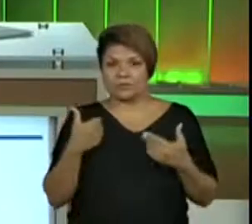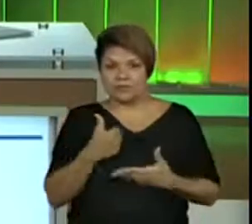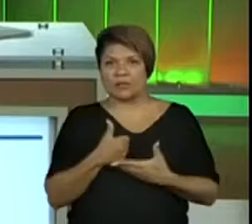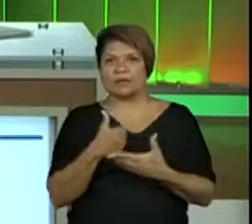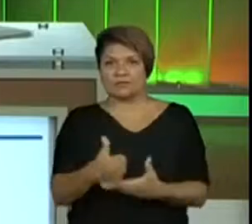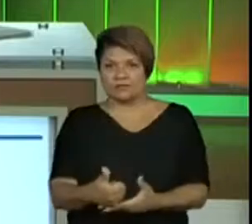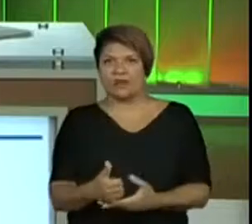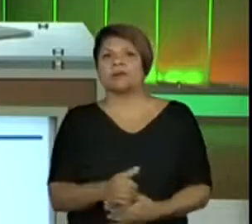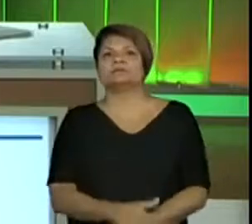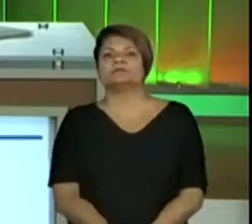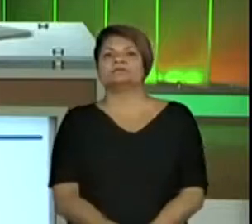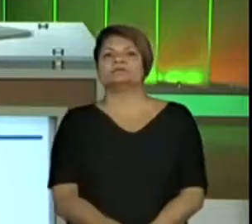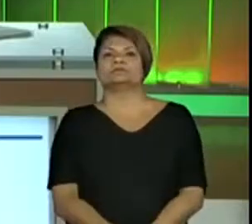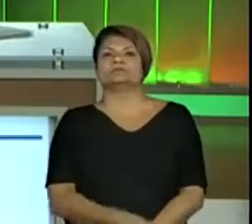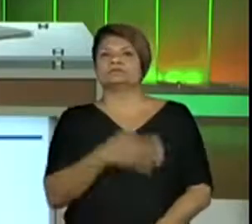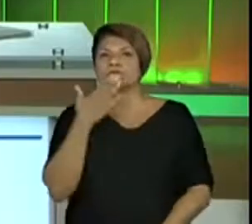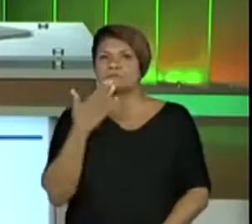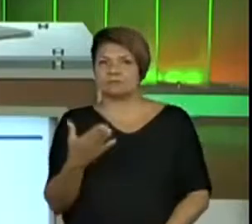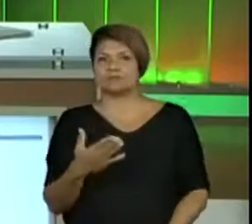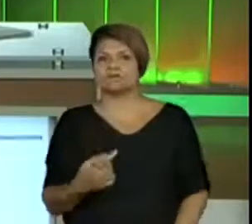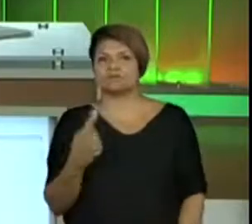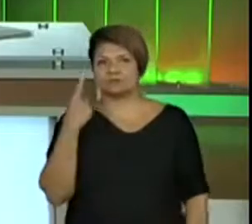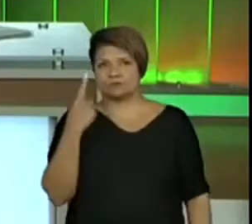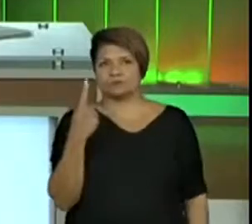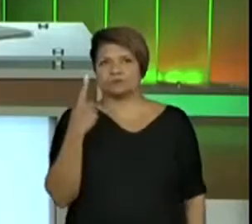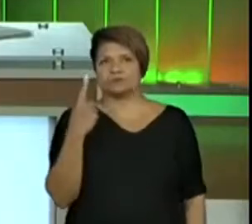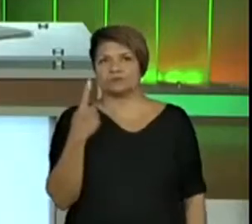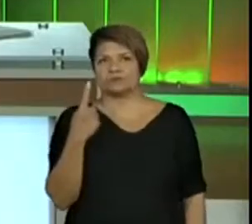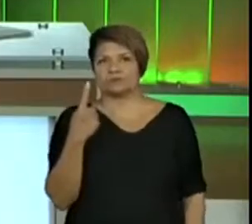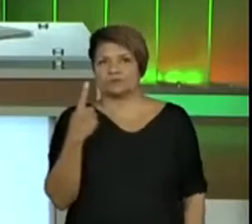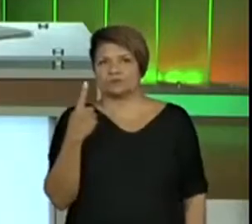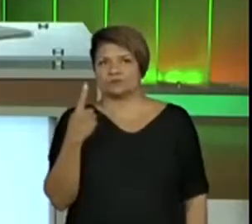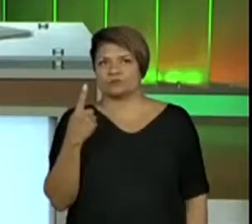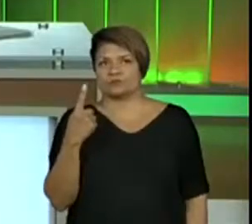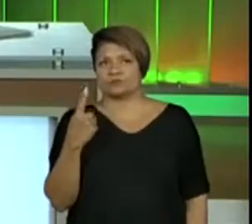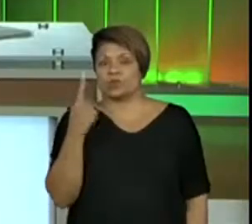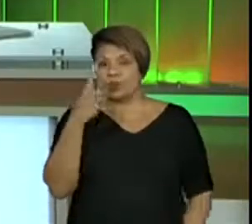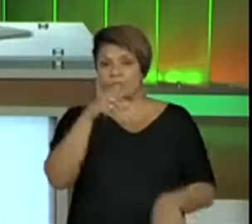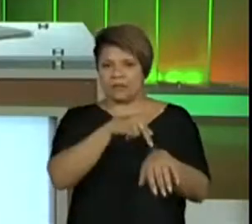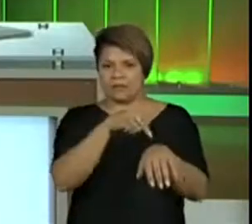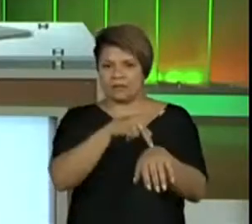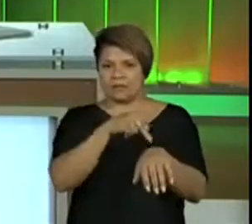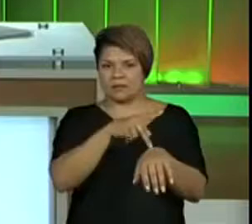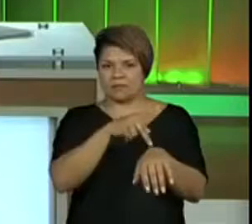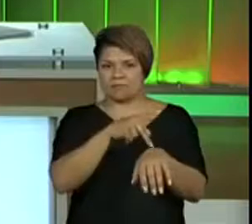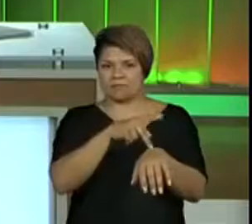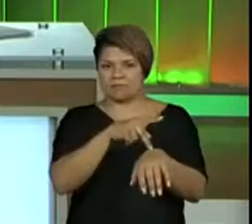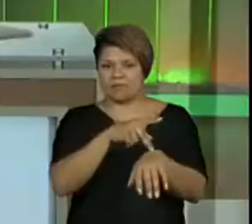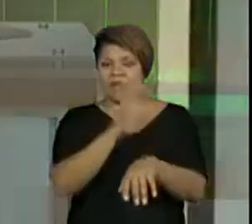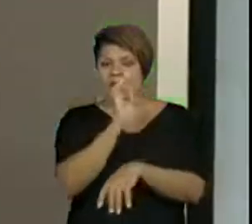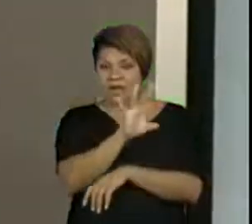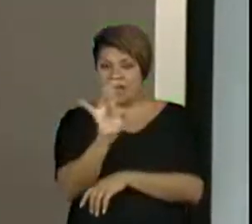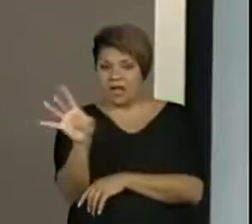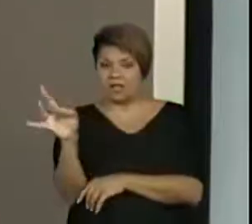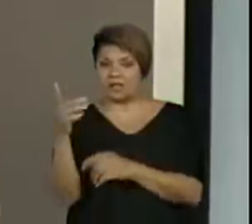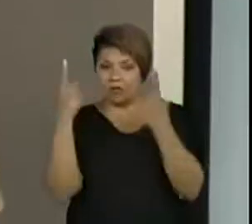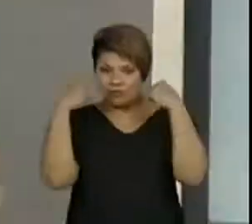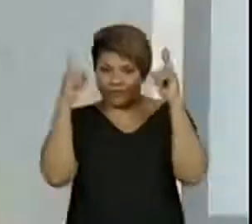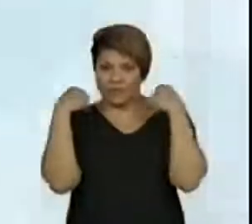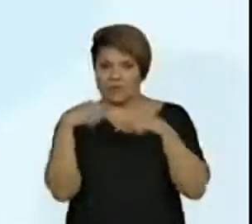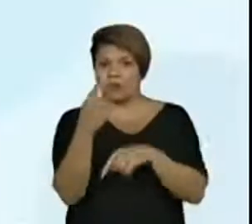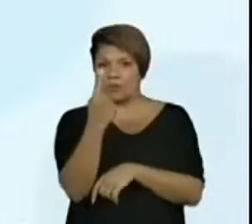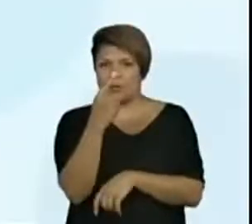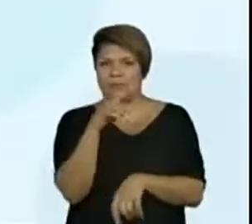ajuda do oráculo, e ele colocou uma ovelha ali, eu vou colocar uma ovelha aqui, uma pedra aqui, para cada ovelha uma pedra.